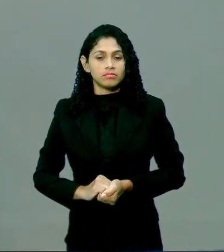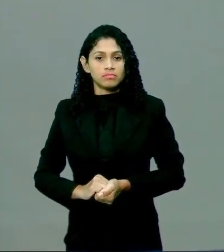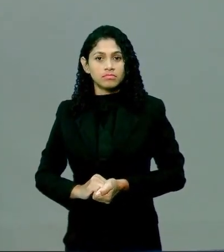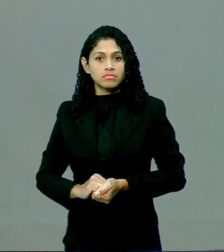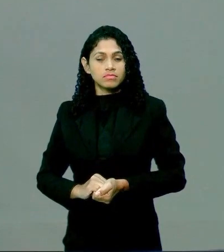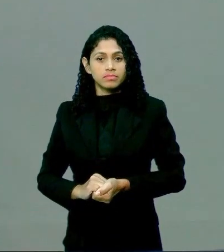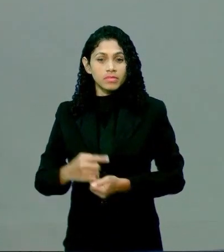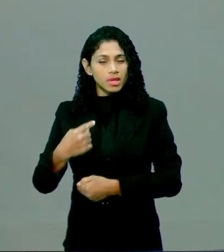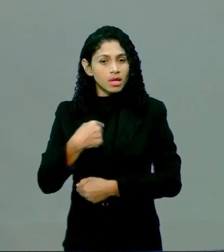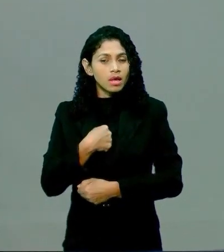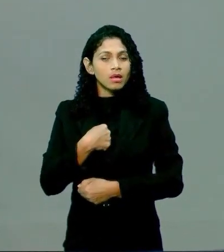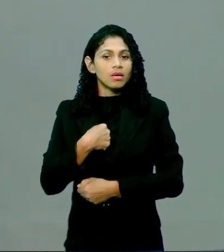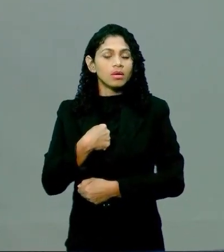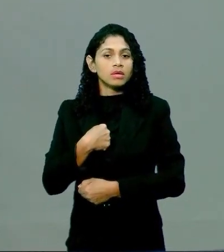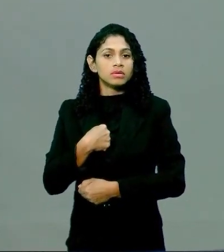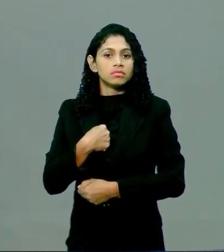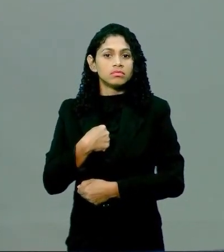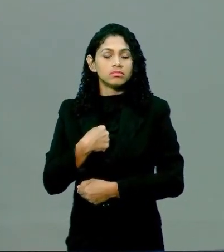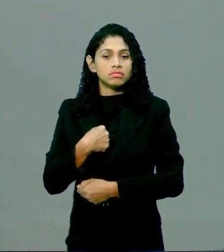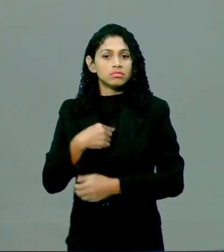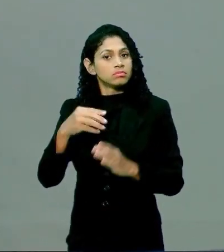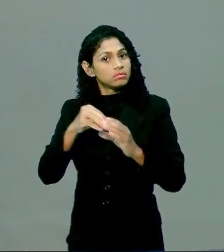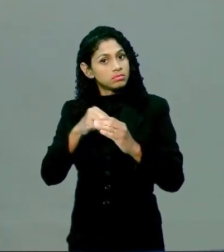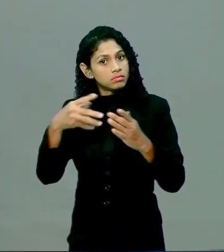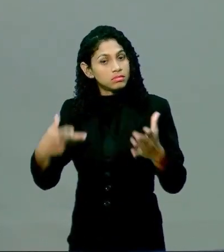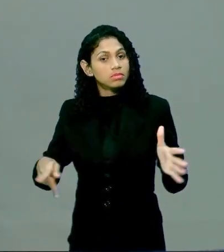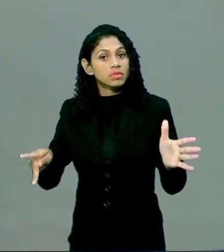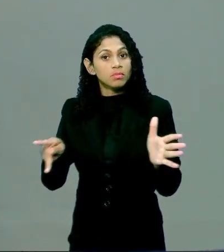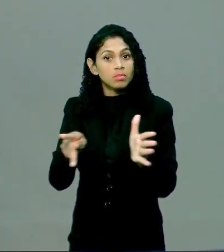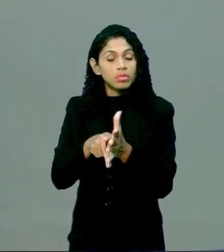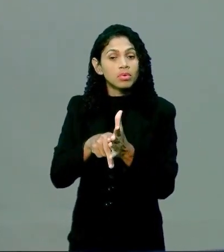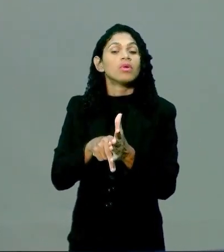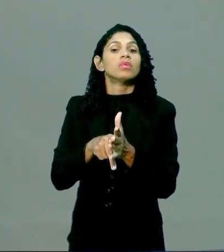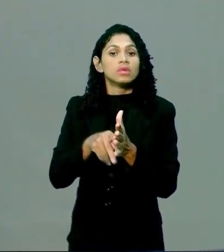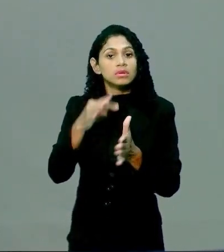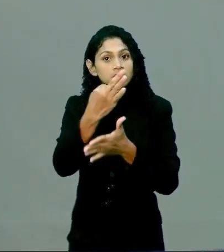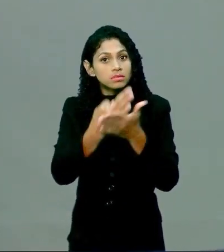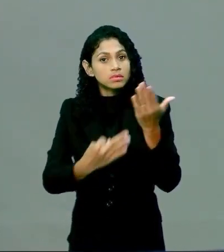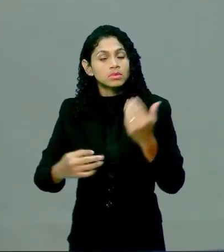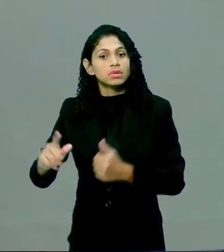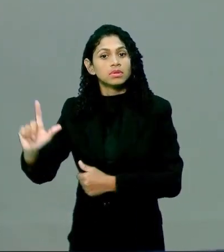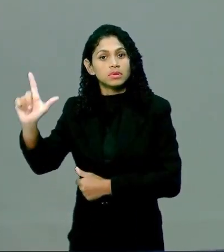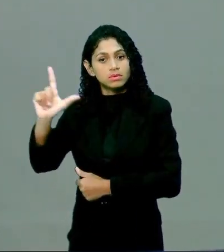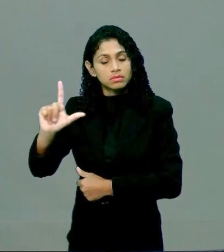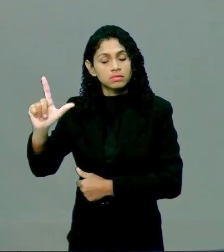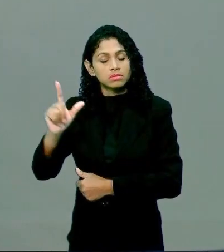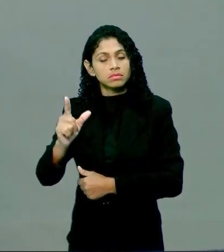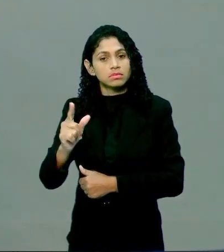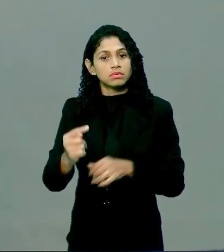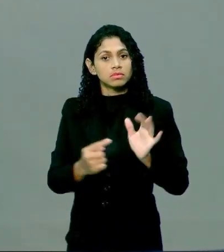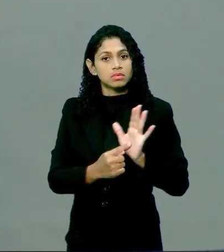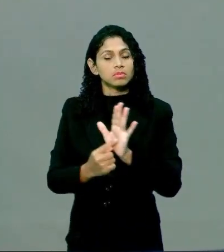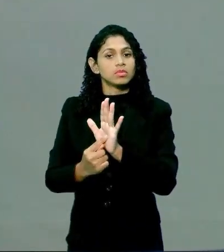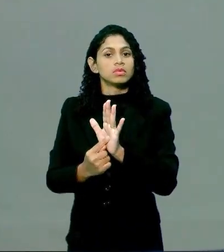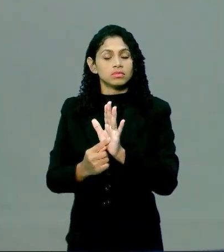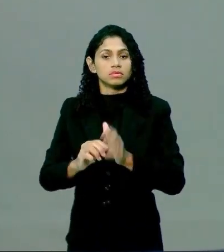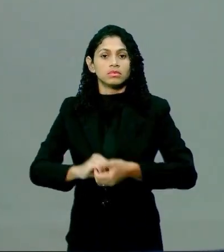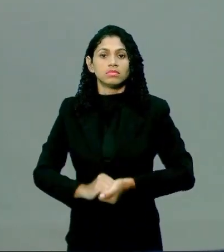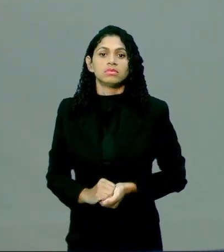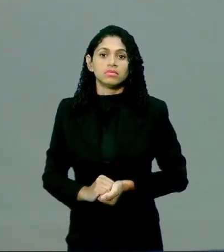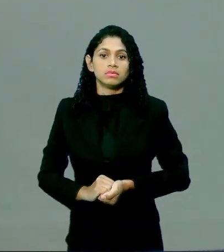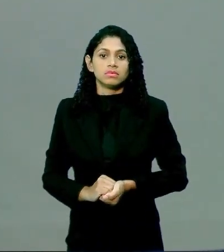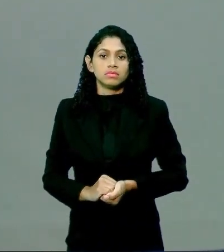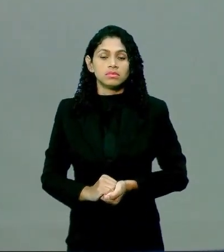do eu. Então, é uma característica também que que apareça aí nesse tipo de texto, no